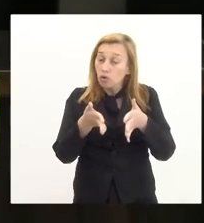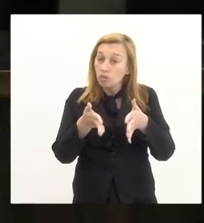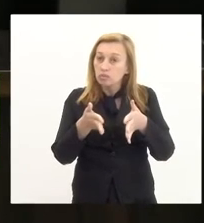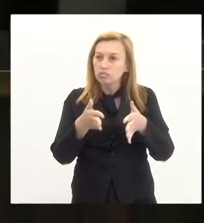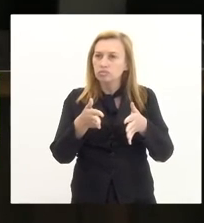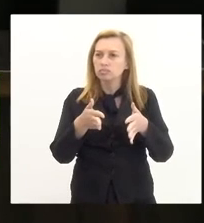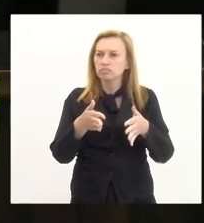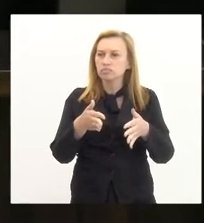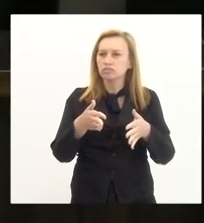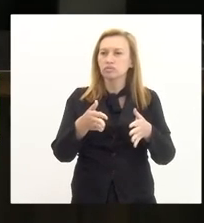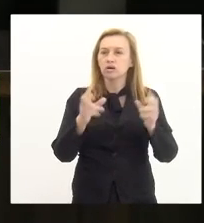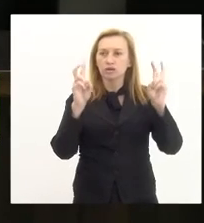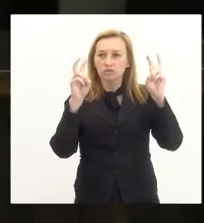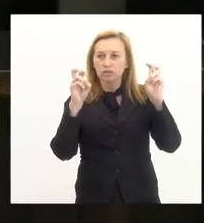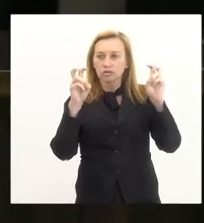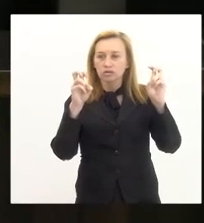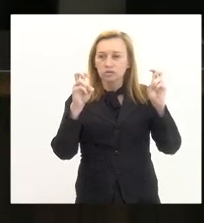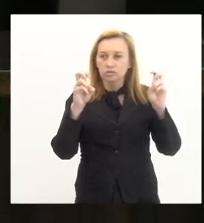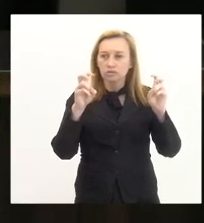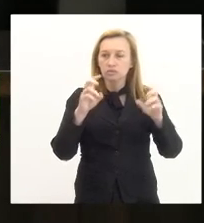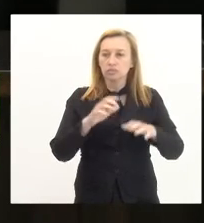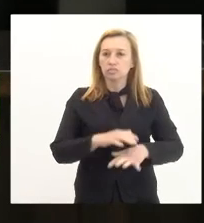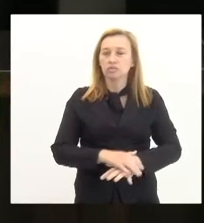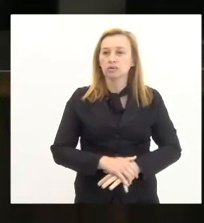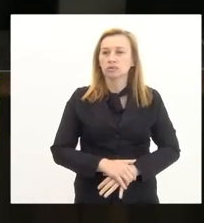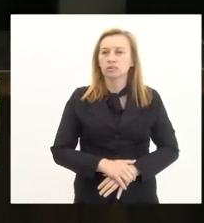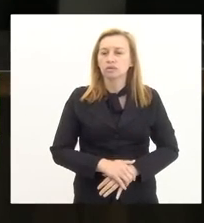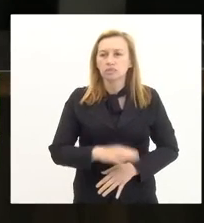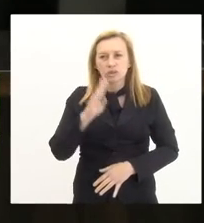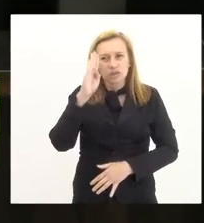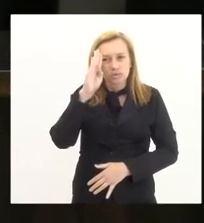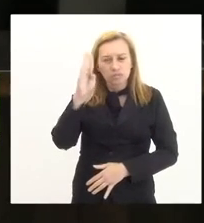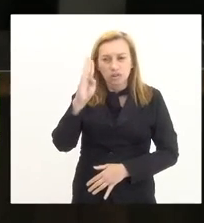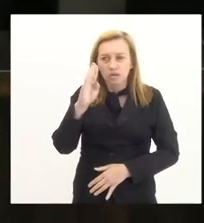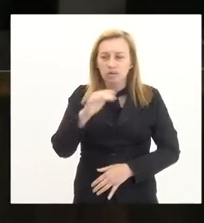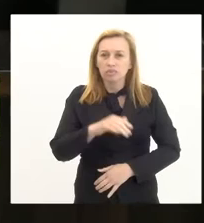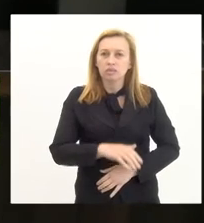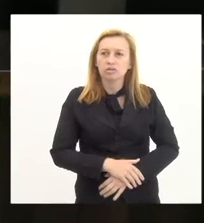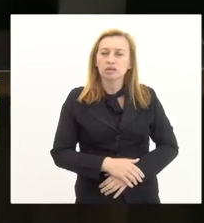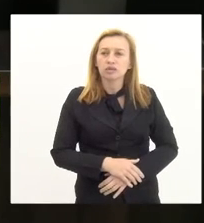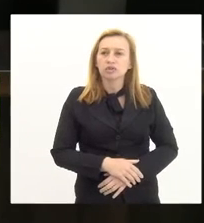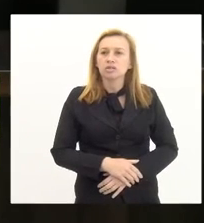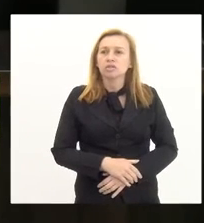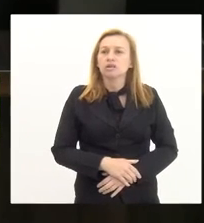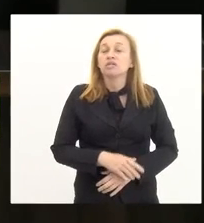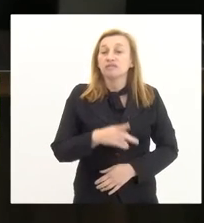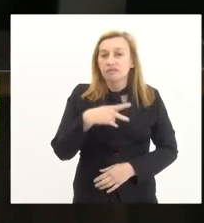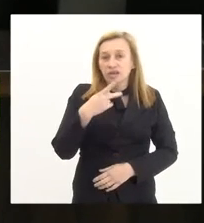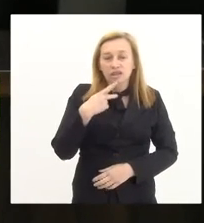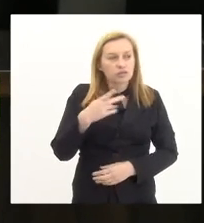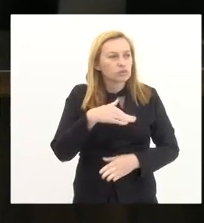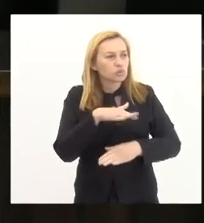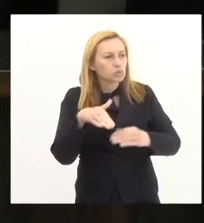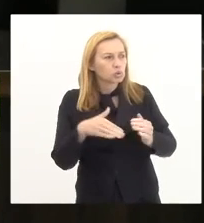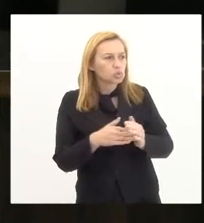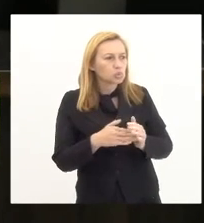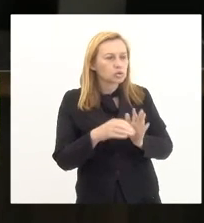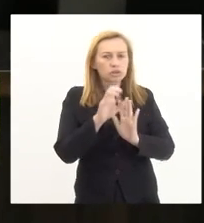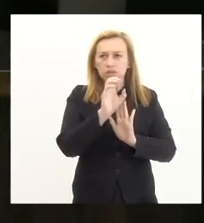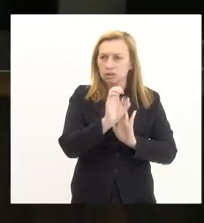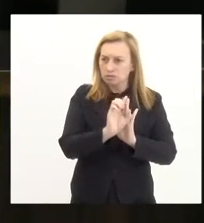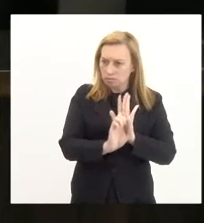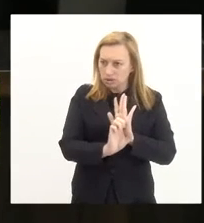central porque eu não tenho que ter a prerrogativa de estar presidindo e ao mesmo tempo falando sobre todas as